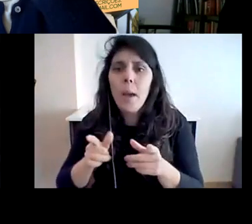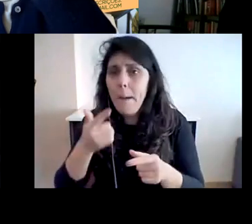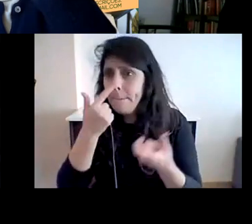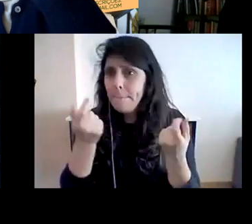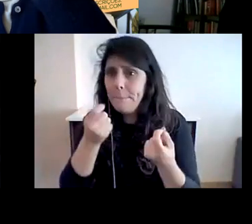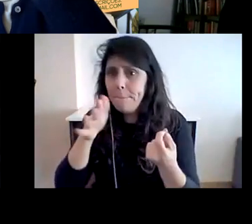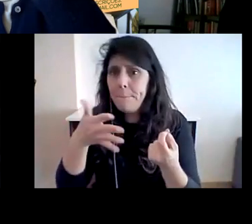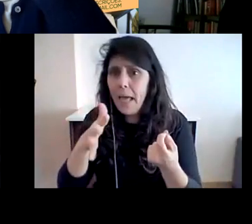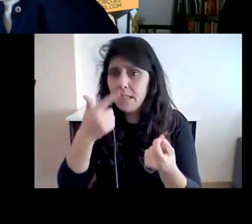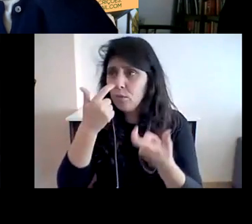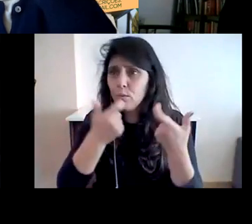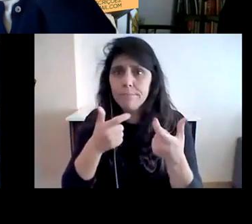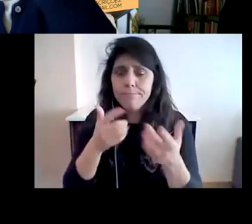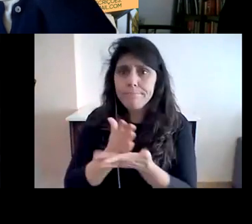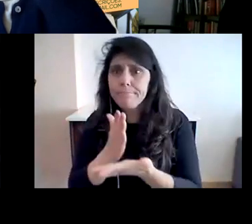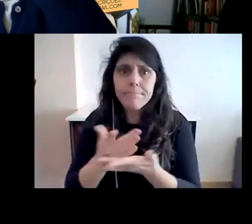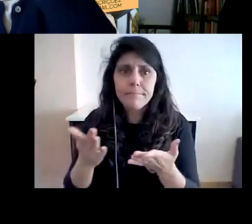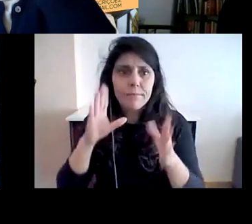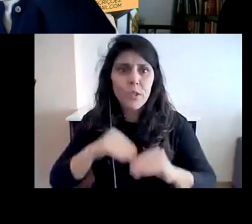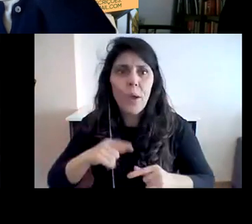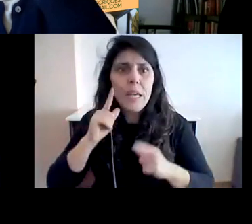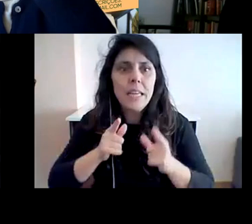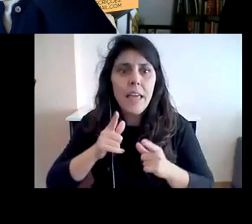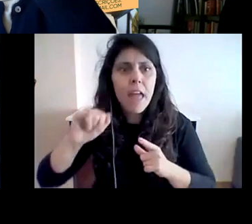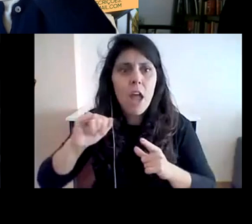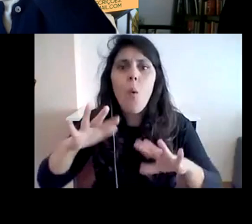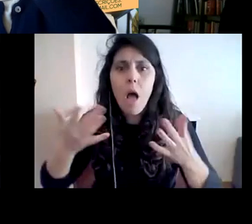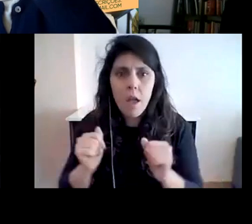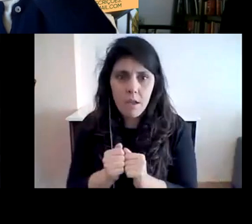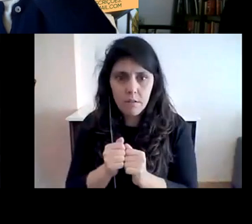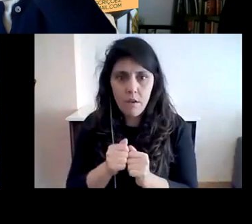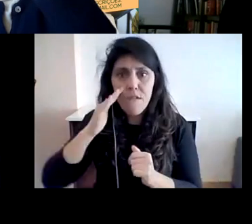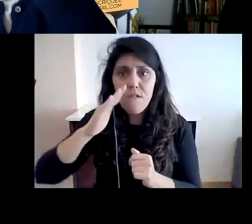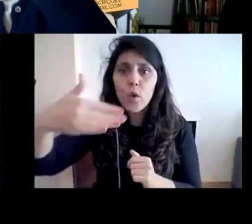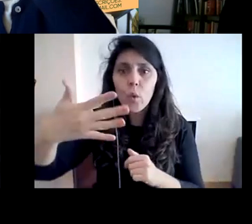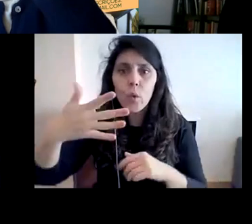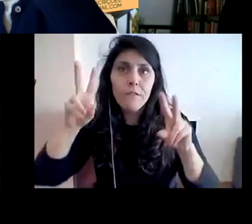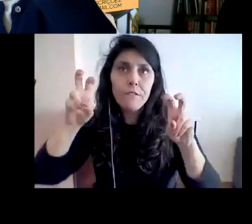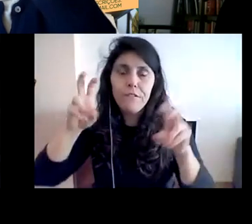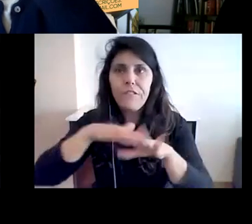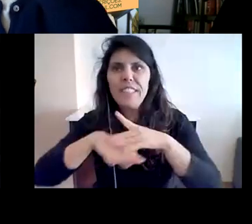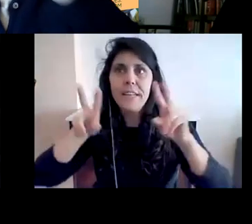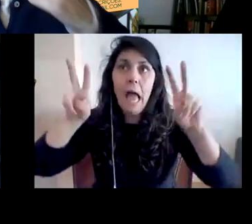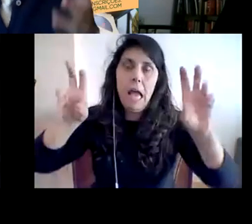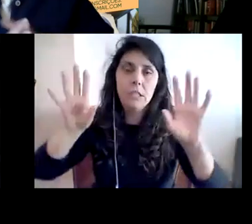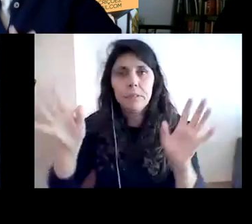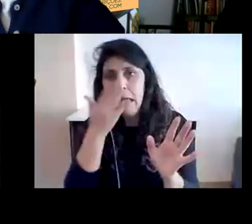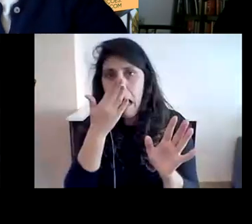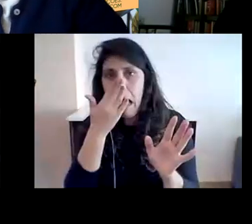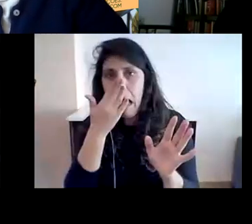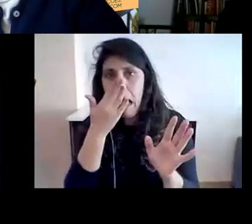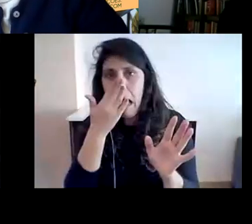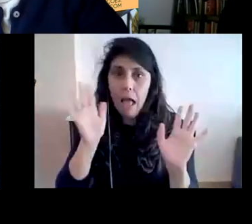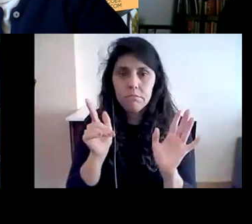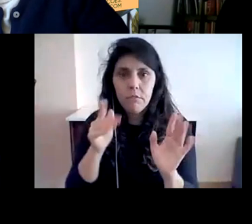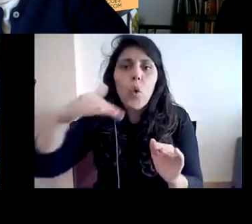ninguém consegue ter uma ideia muito fixa do que é que nós queremos fazer aos alunos. Fazer, entre aspas, o que é que nós queremos que esses alunos atinjam.